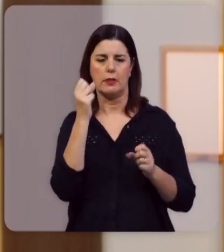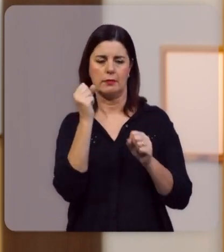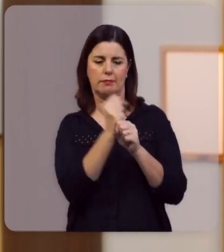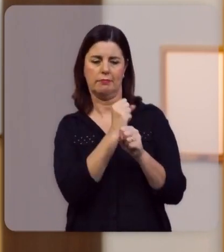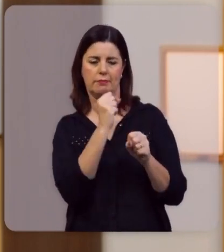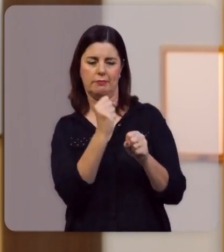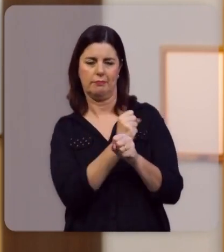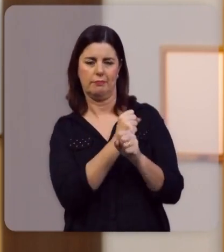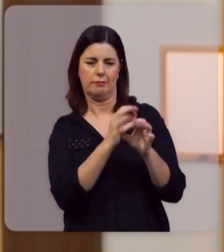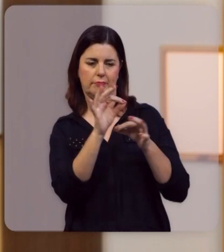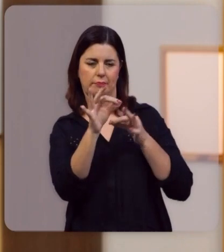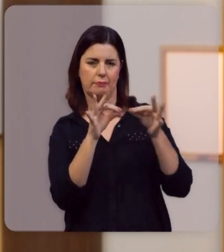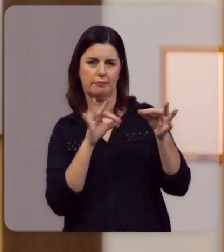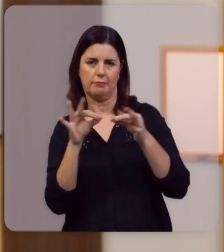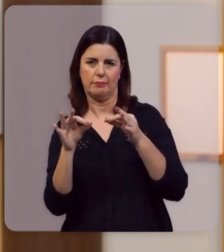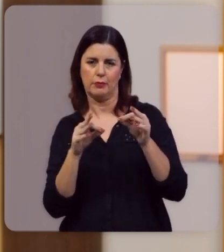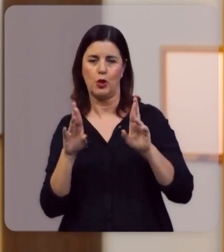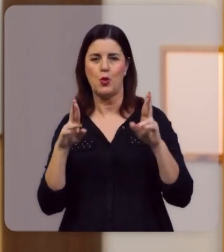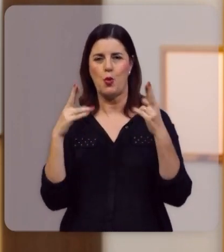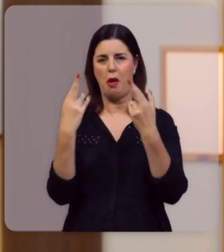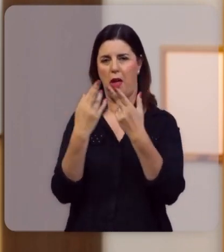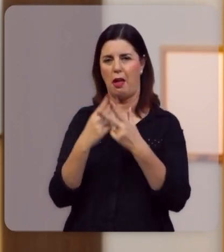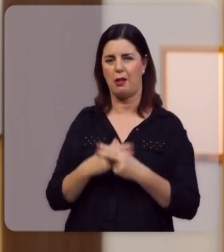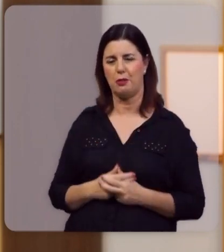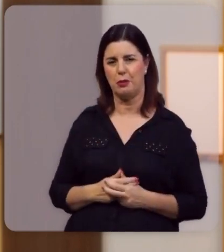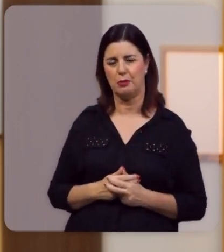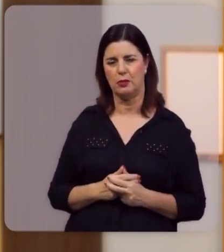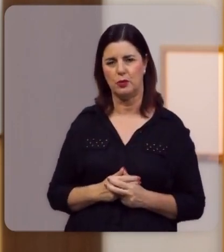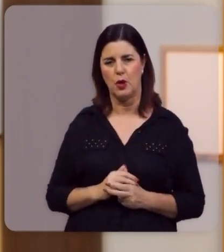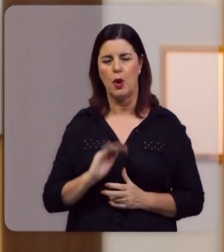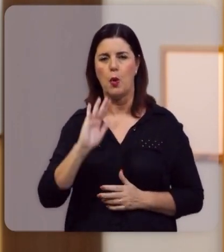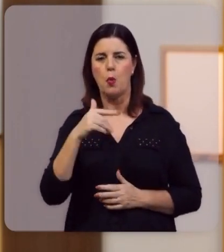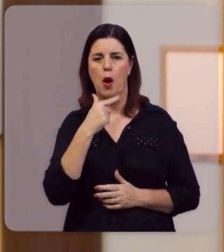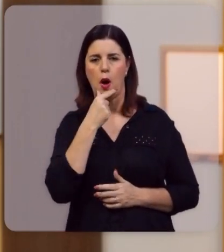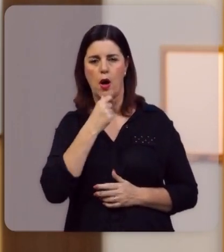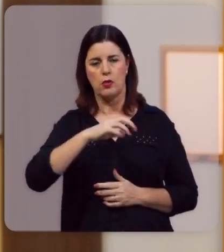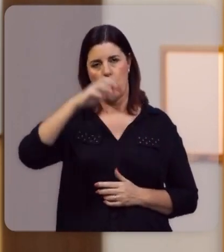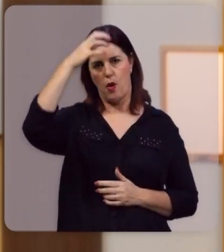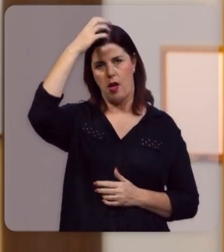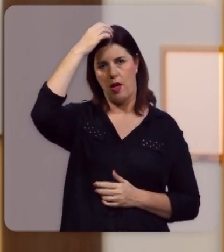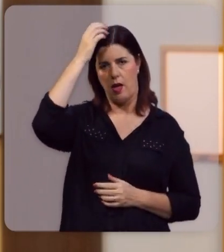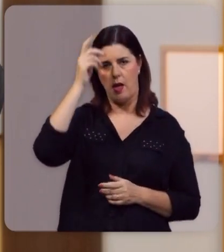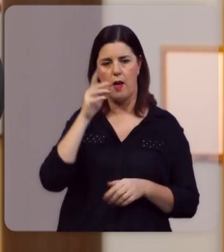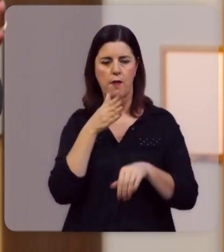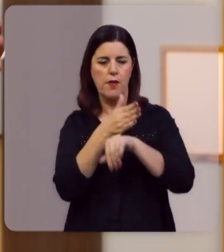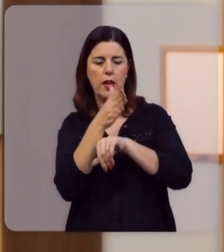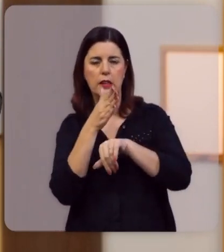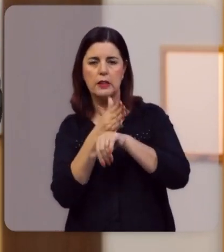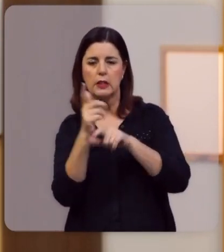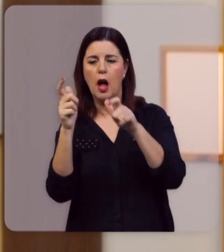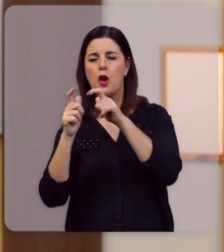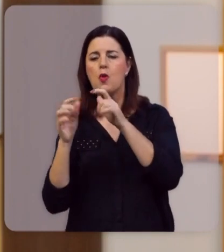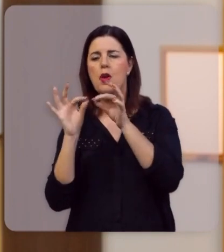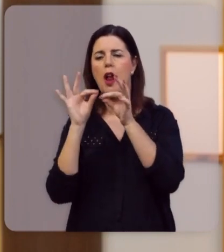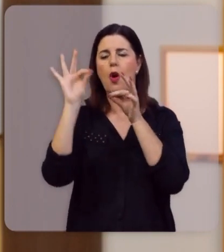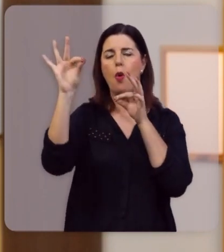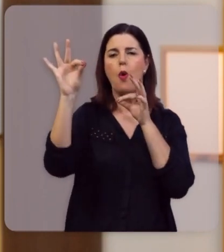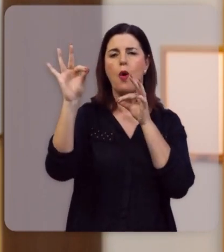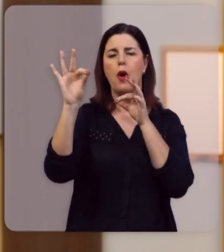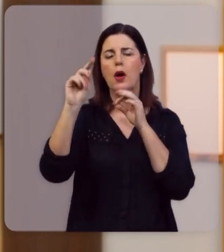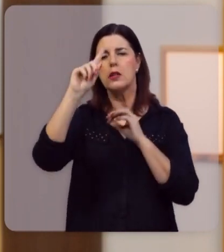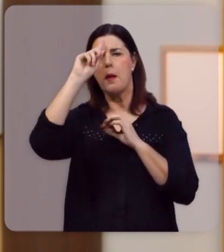engenheiro de trânsito do reino. Quando os imperadores iam visitar as províncias mais longínquas do